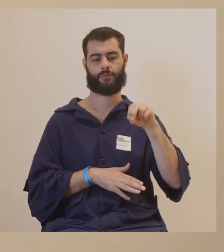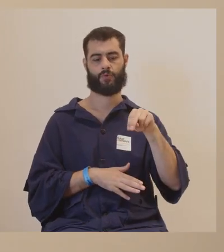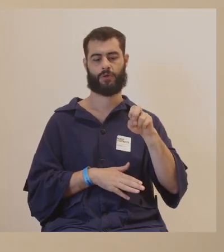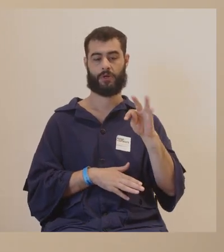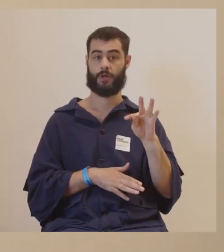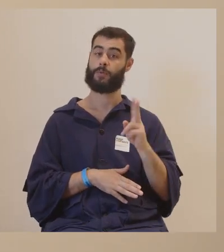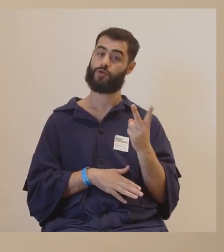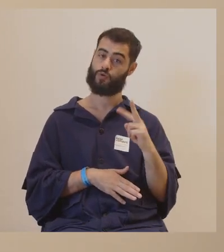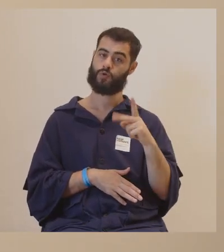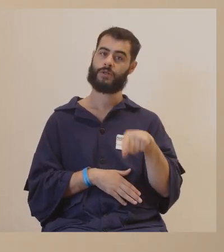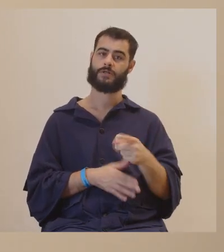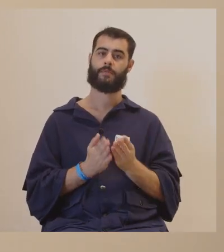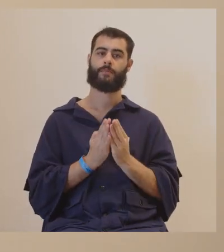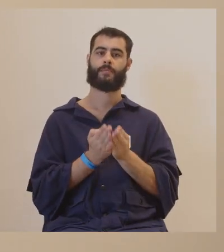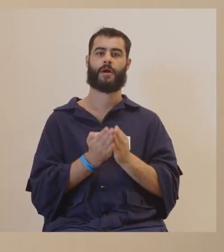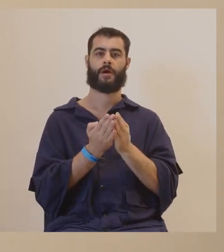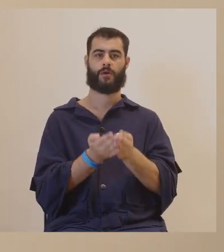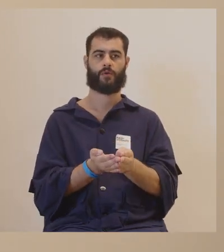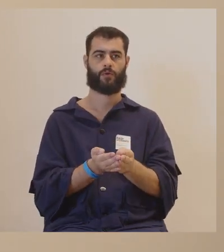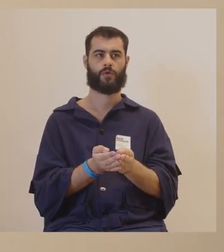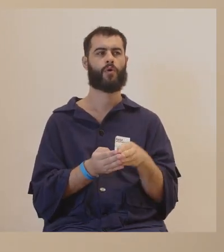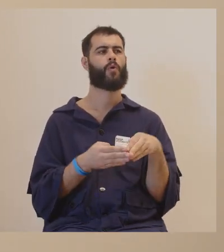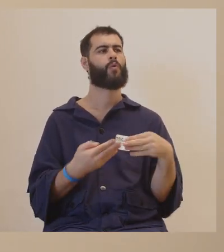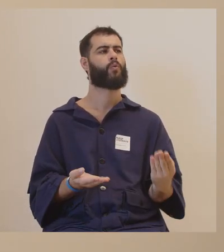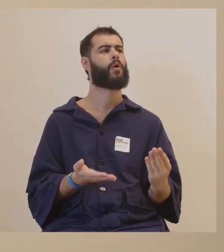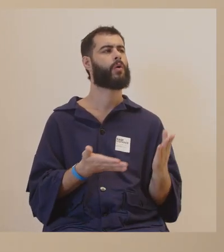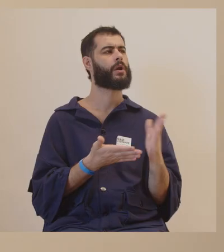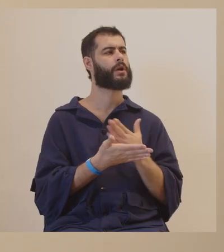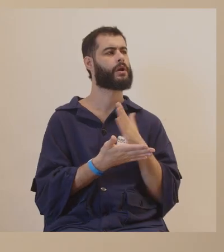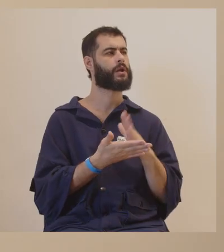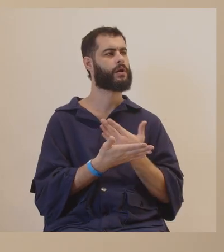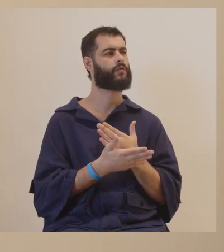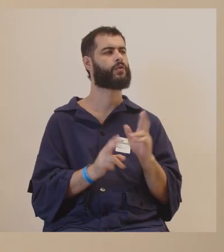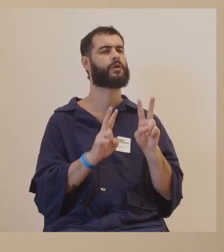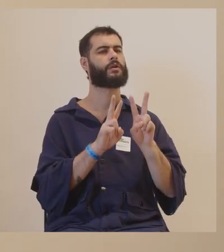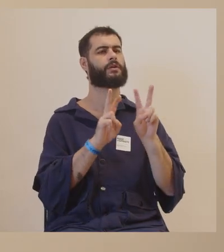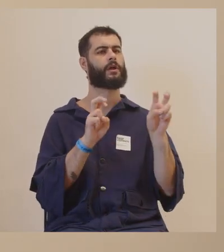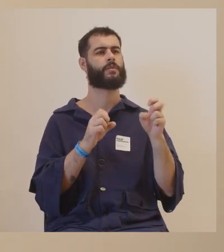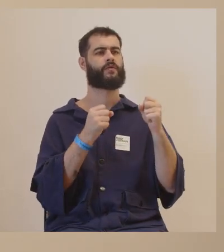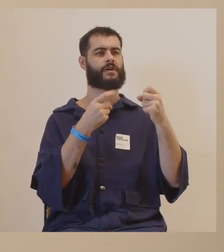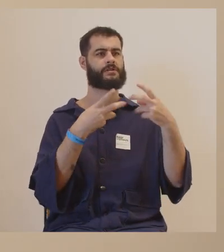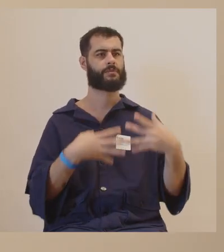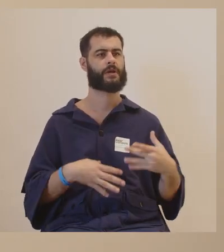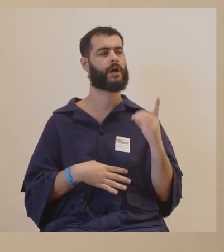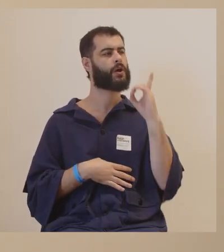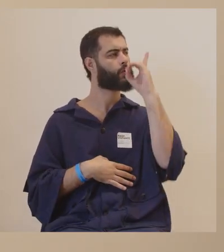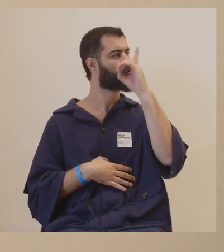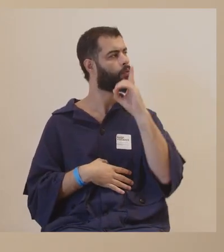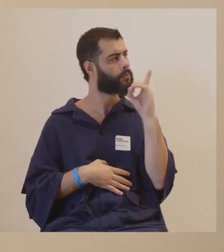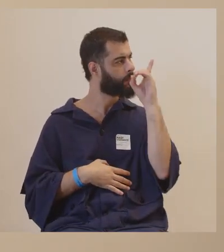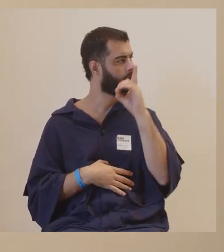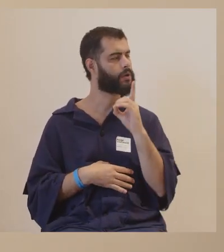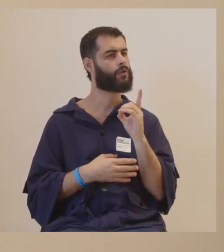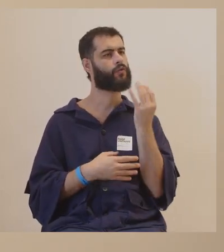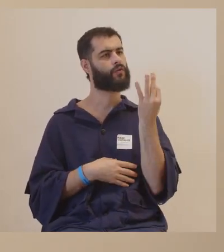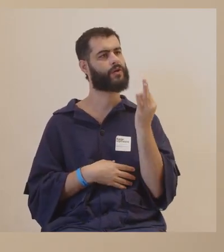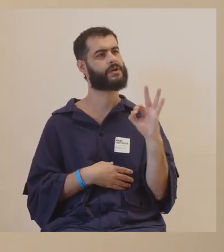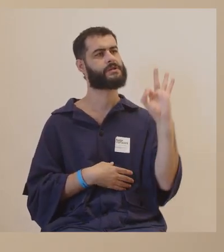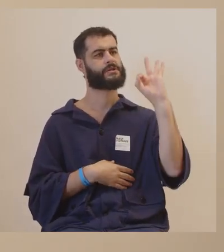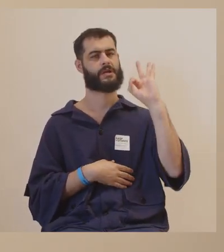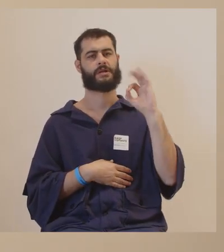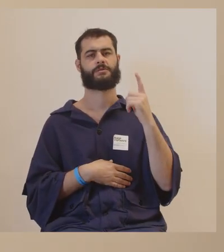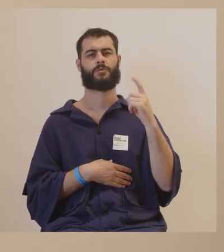em barcos. Que livro poderia ser escrito sobre o tema dos adoráveis domingos da pintura francesa do século XIX?